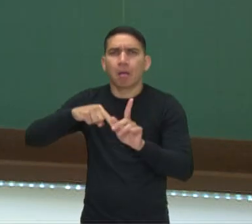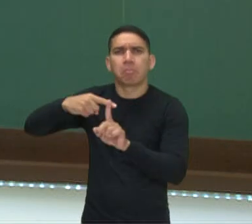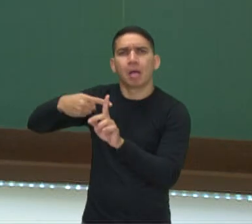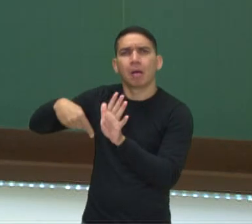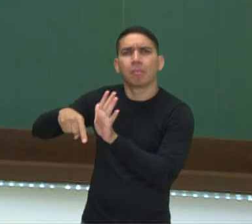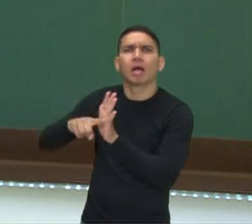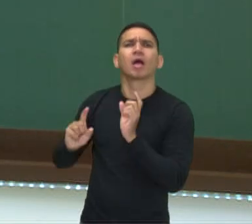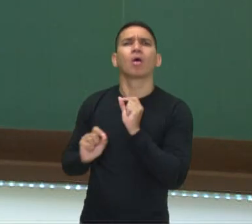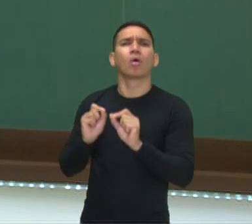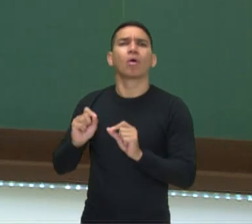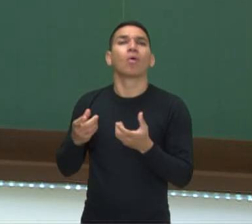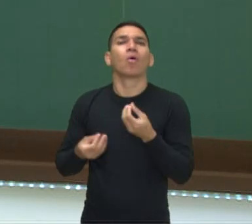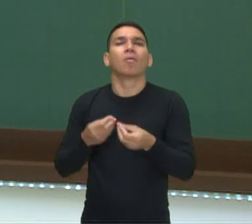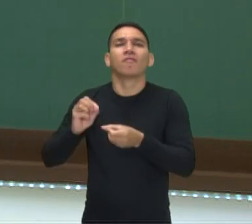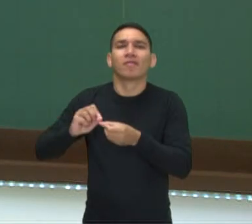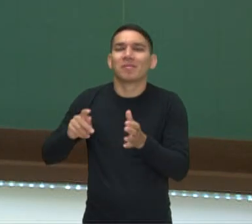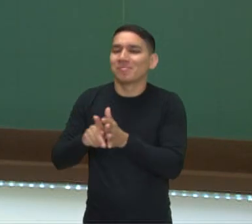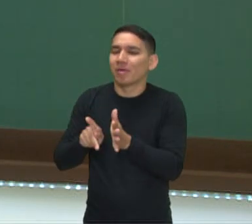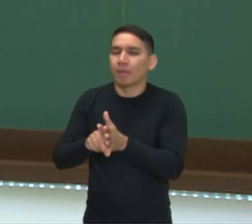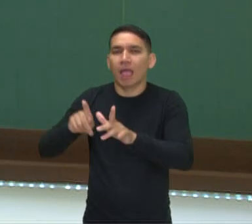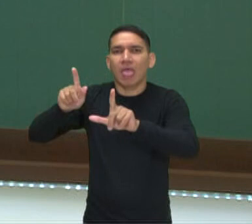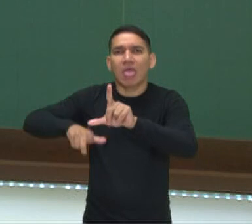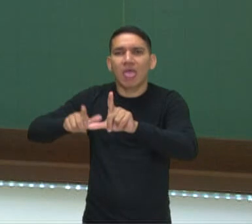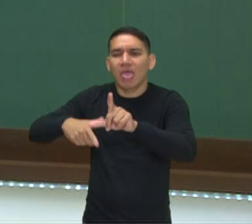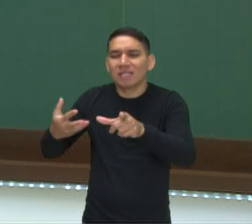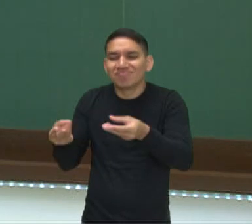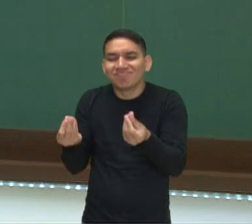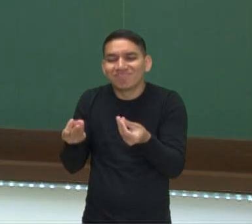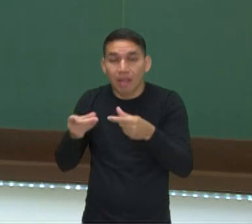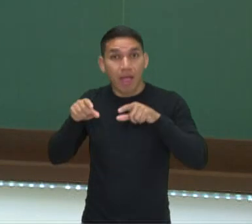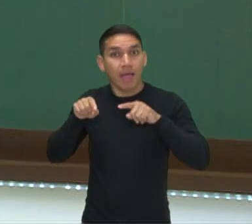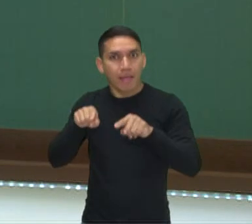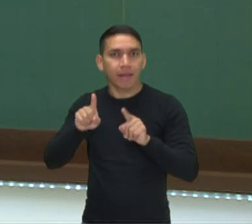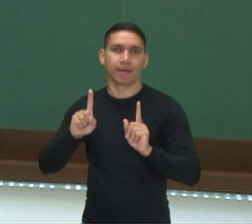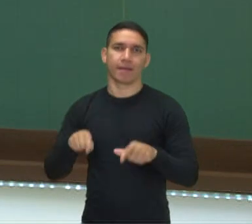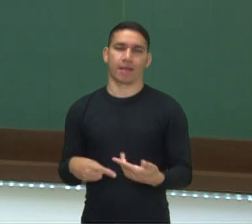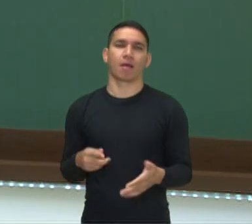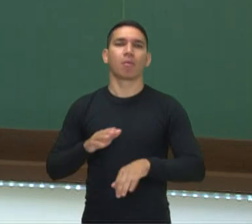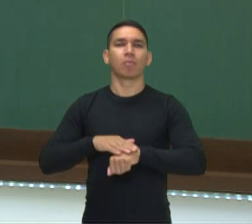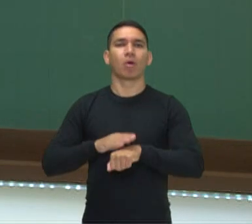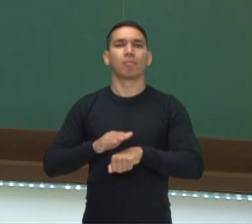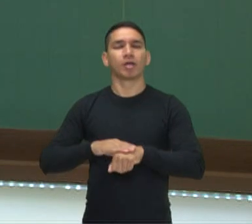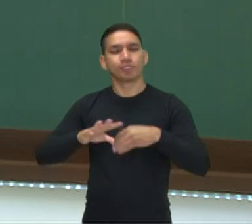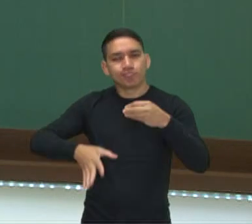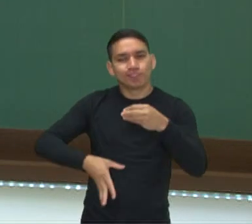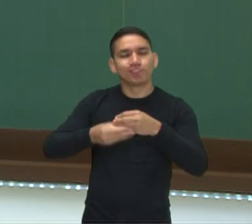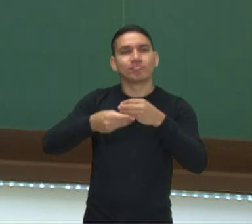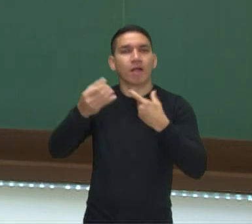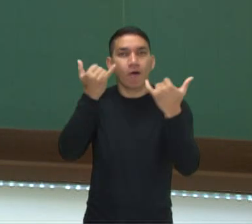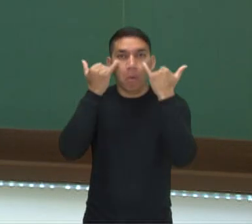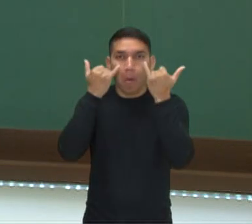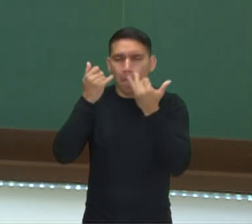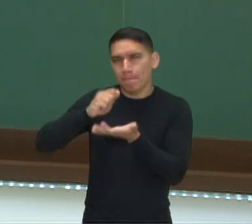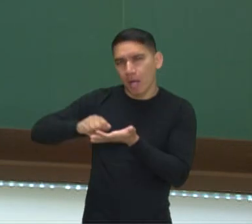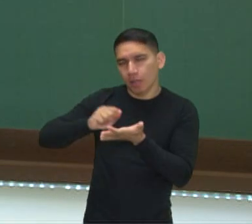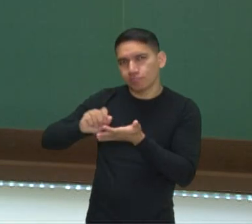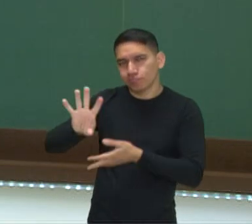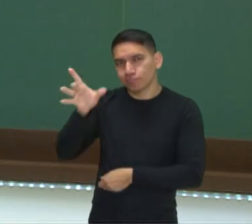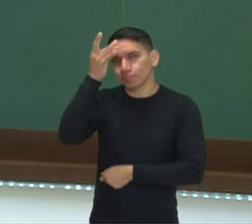letras? É aqui que está a diferencinha, tá? É aqui que você vai agregar informação aí no seu